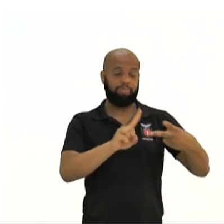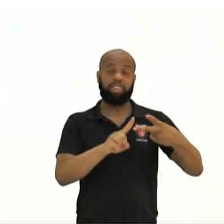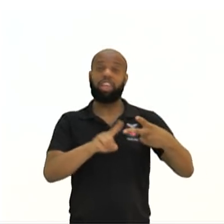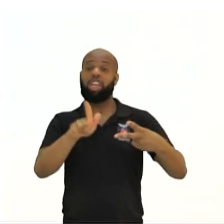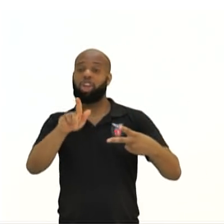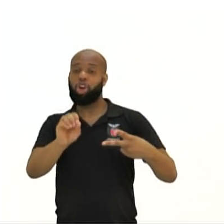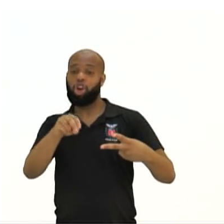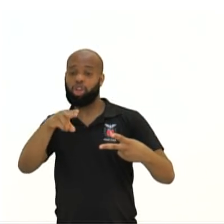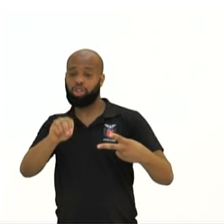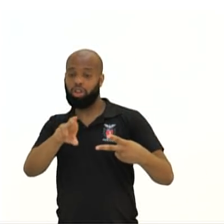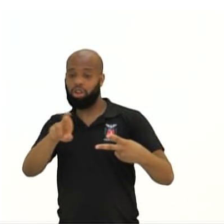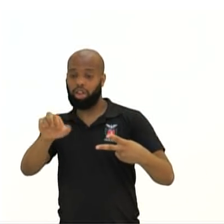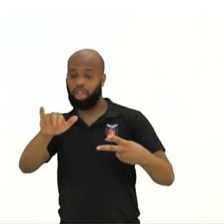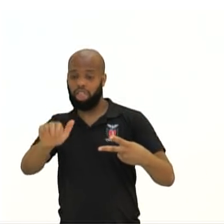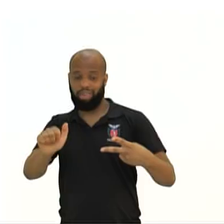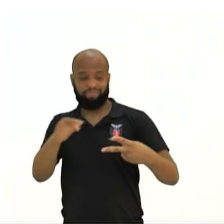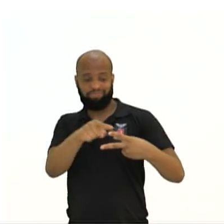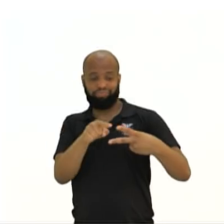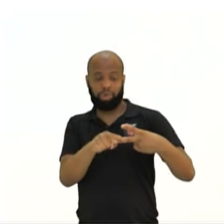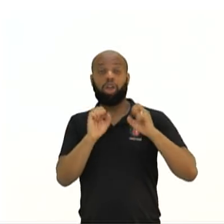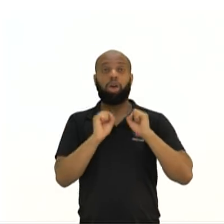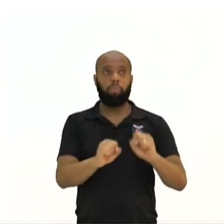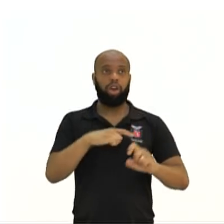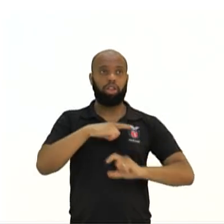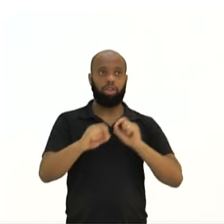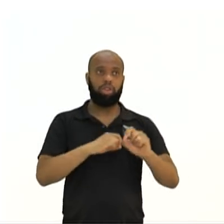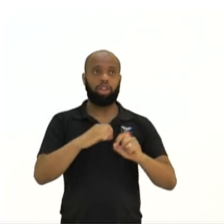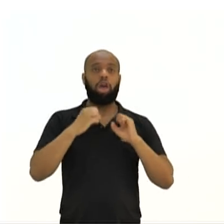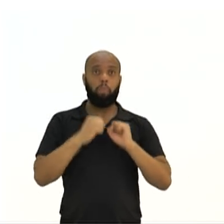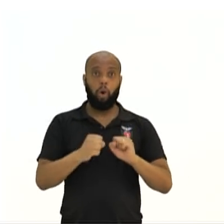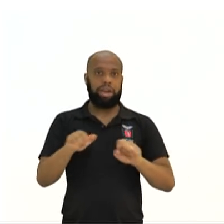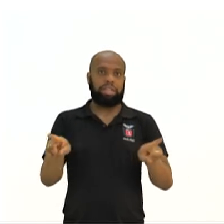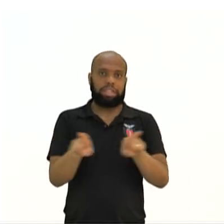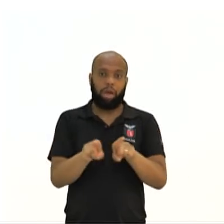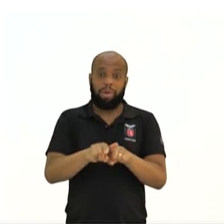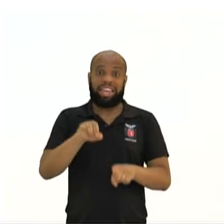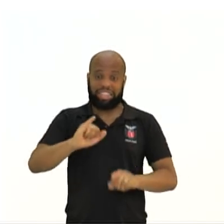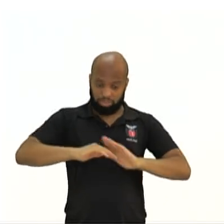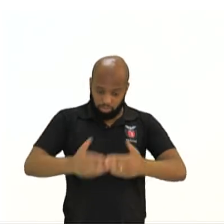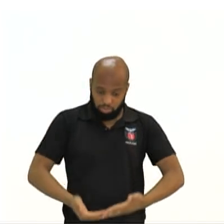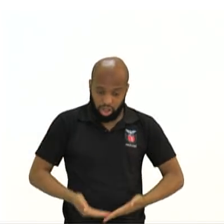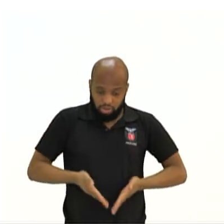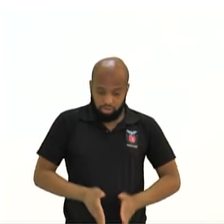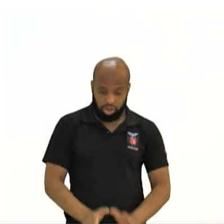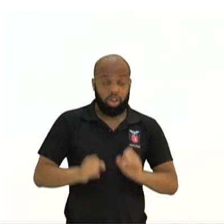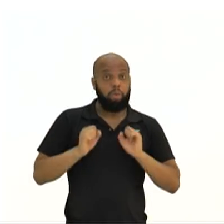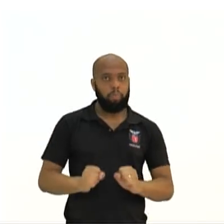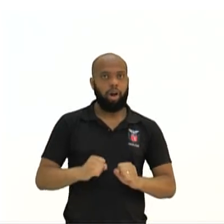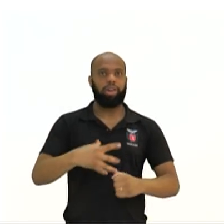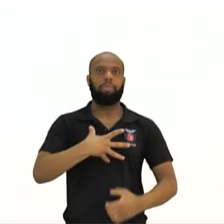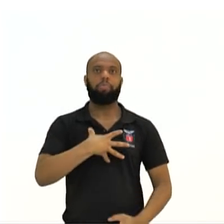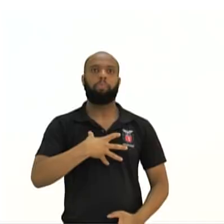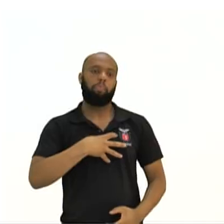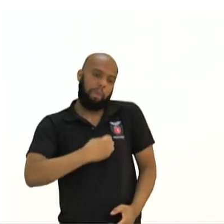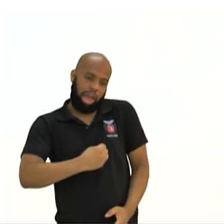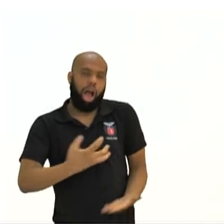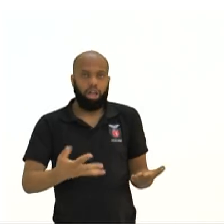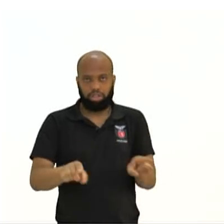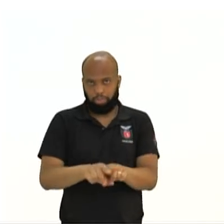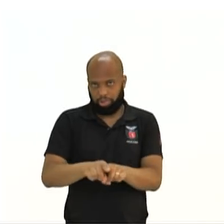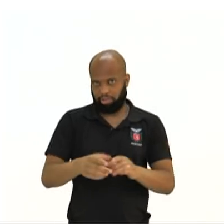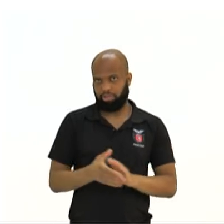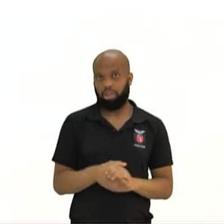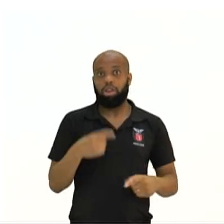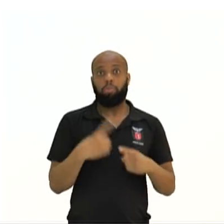essas duas doenças bacterianas, podem passar de mãe para filho. Então, é super importante que essa mãe, né,